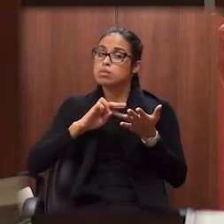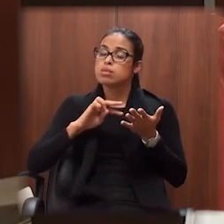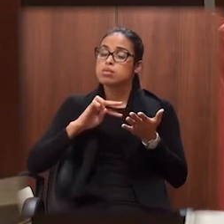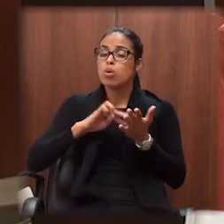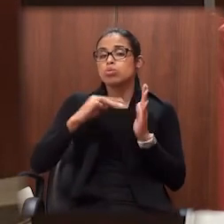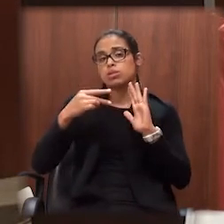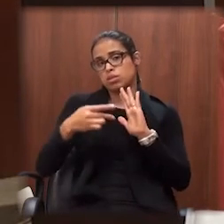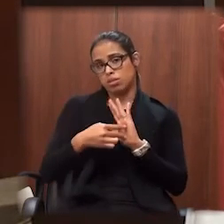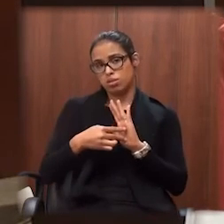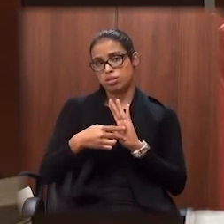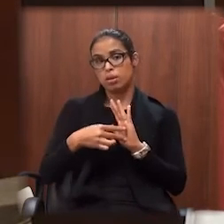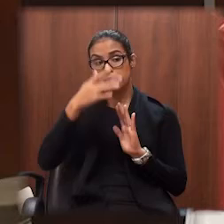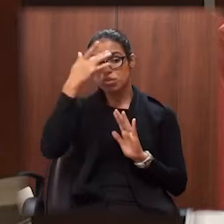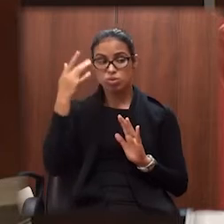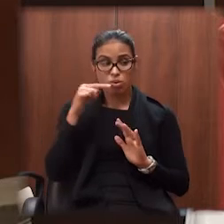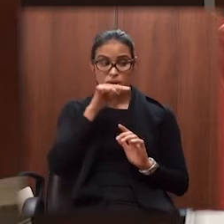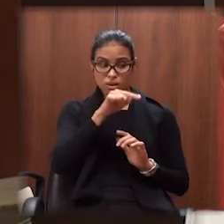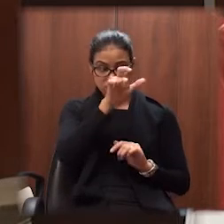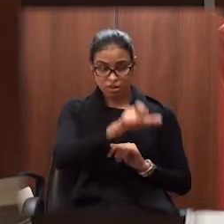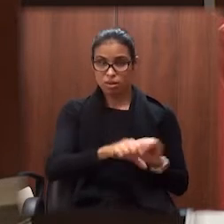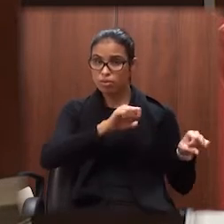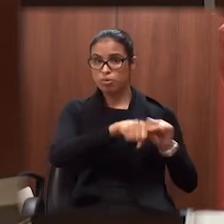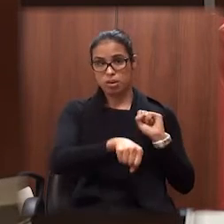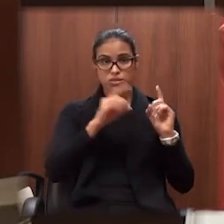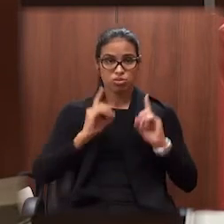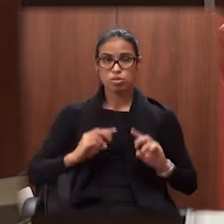uma pessoa que não tem formação em direitos humanos